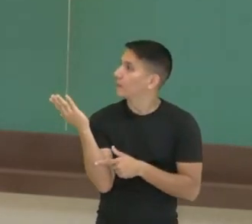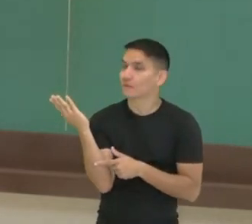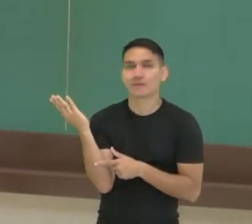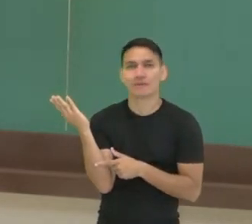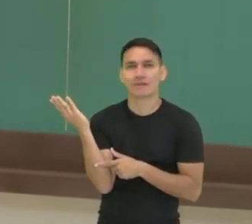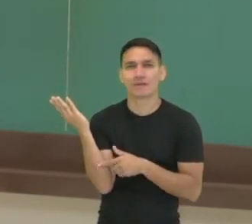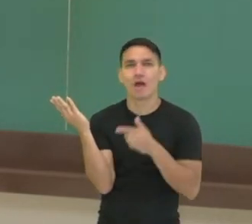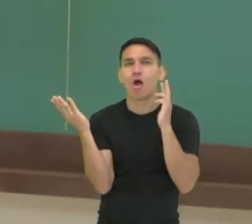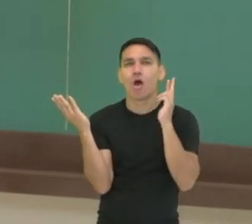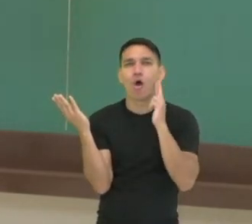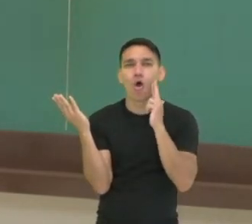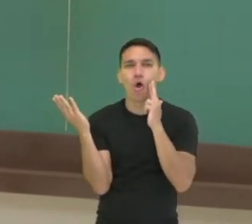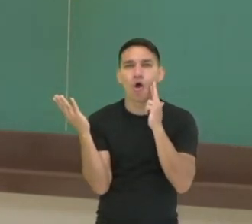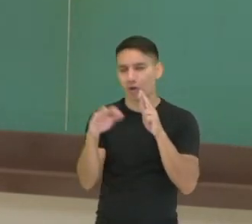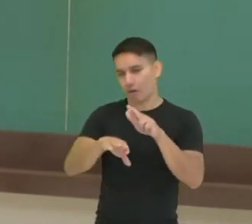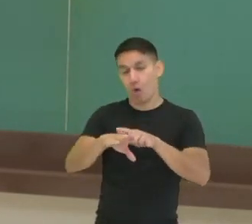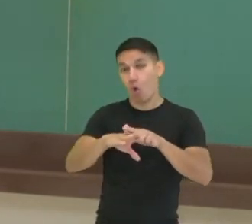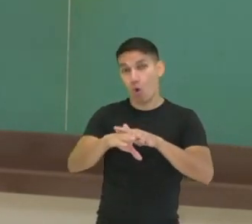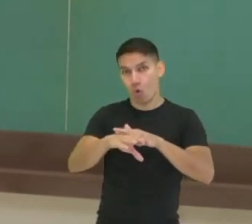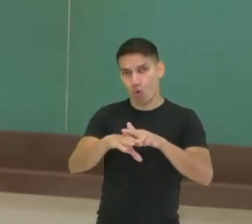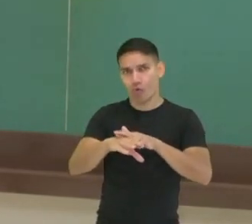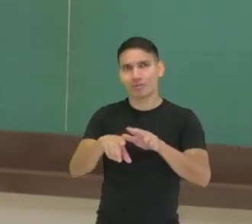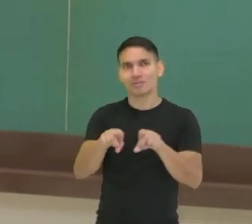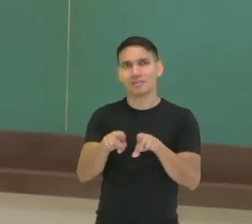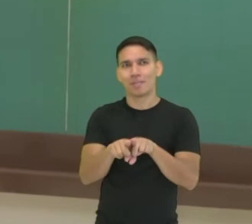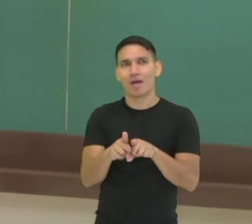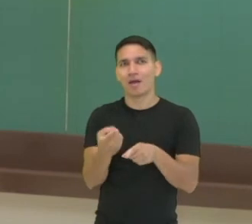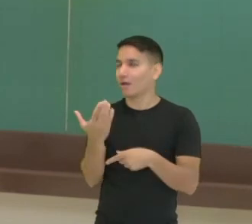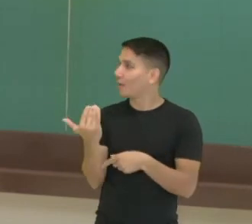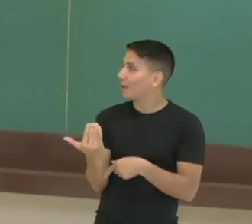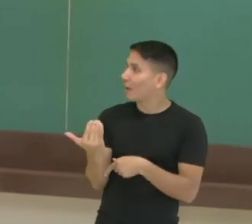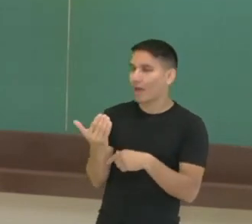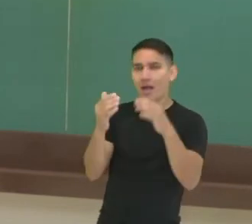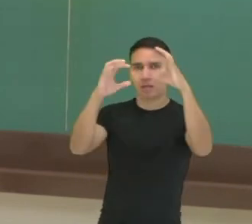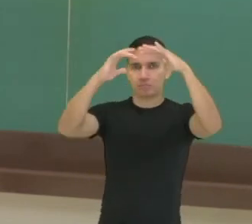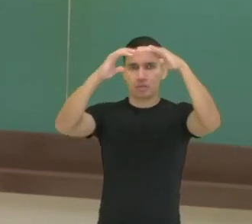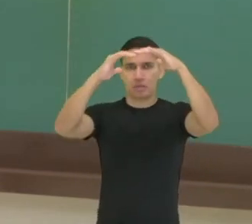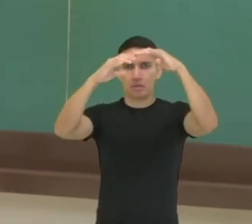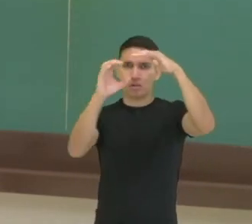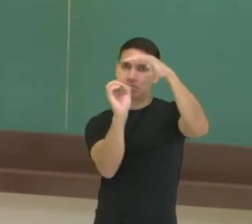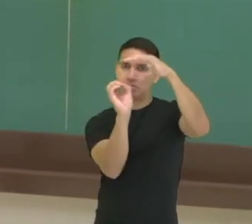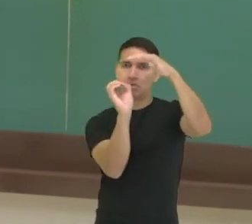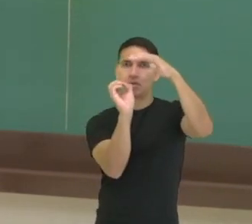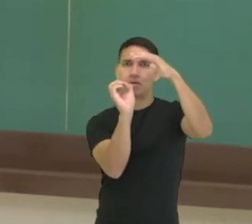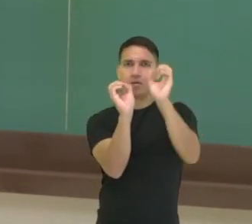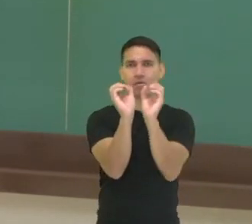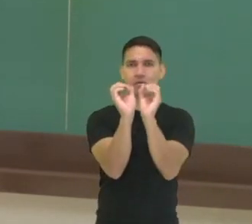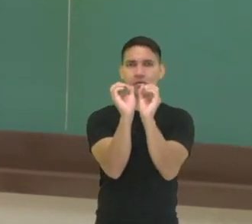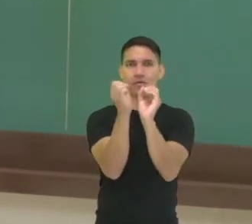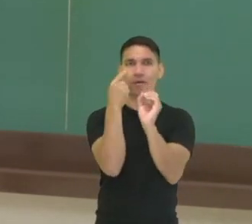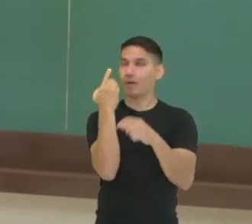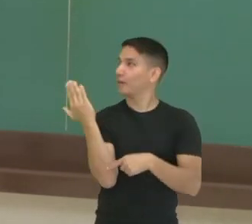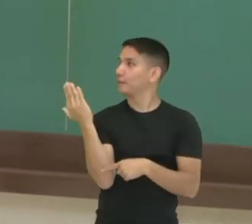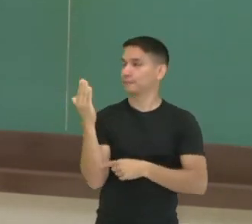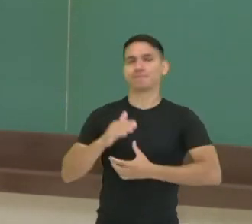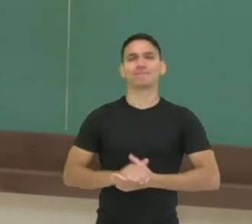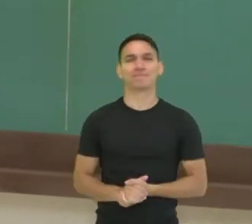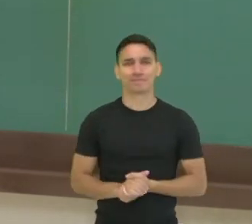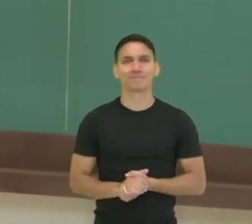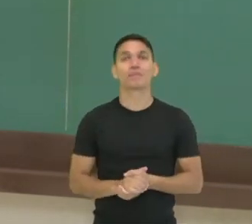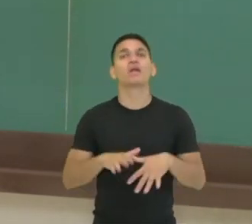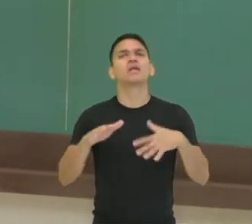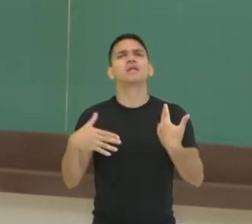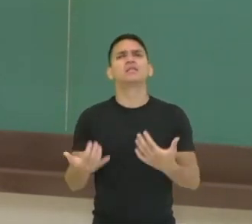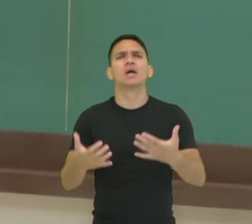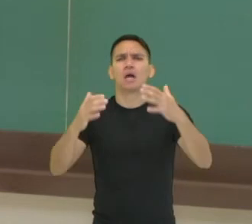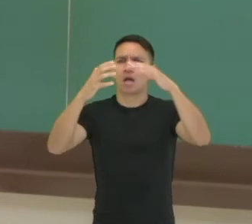parte roxinha que fica logo abaixo do nosso cérebro. E o tronco